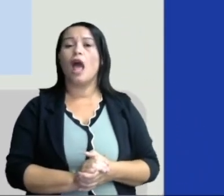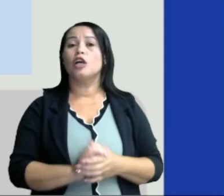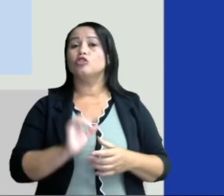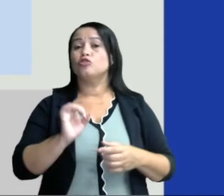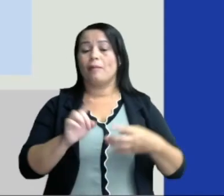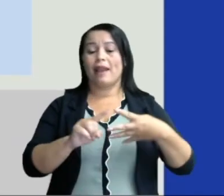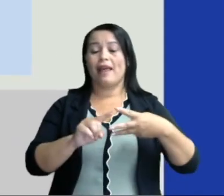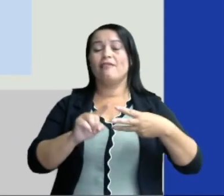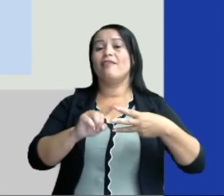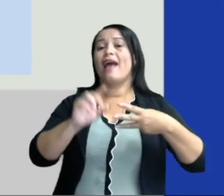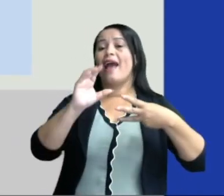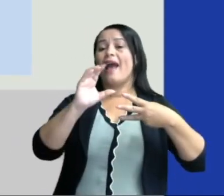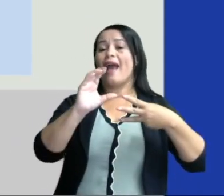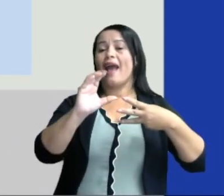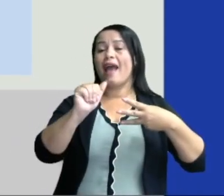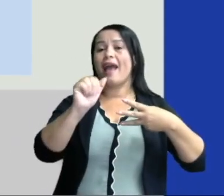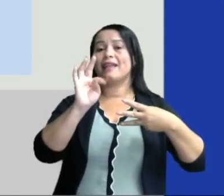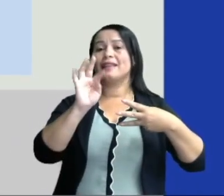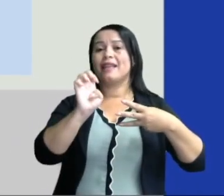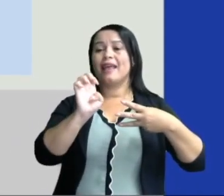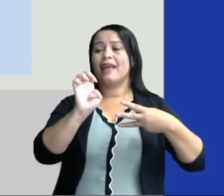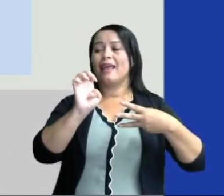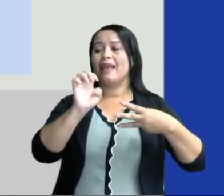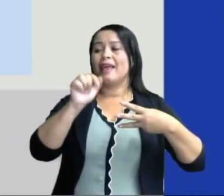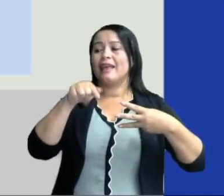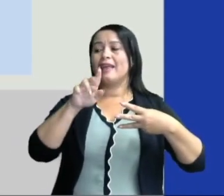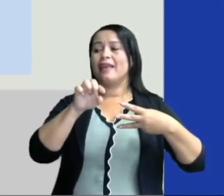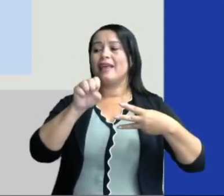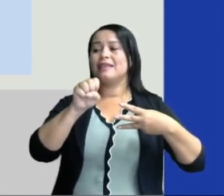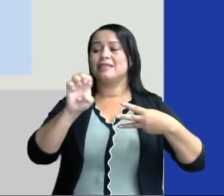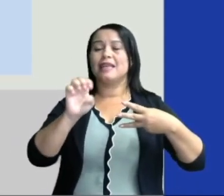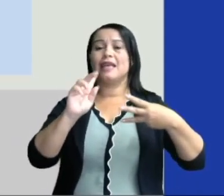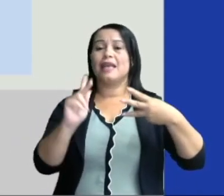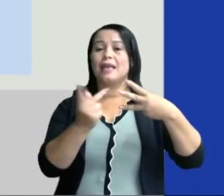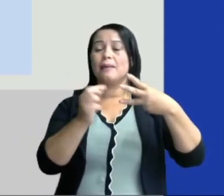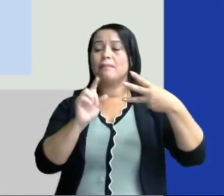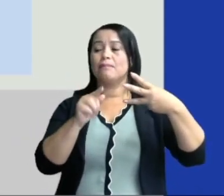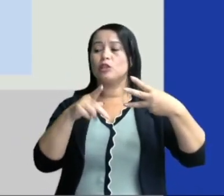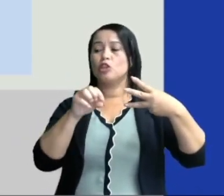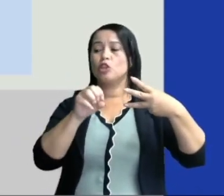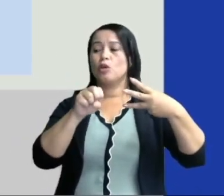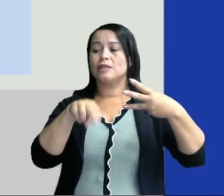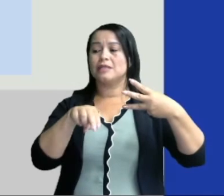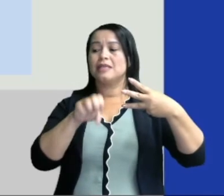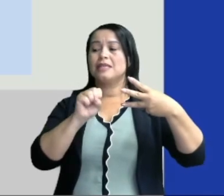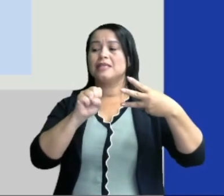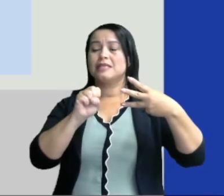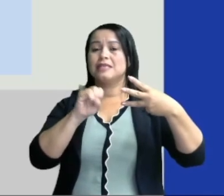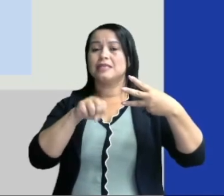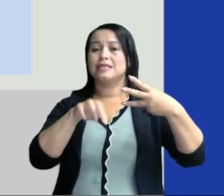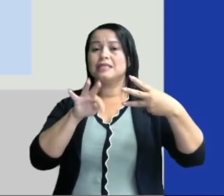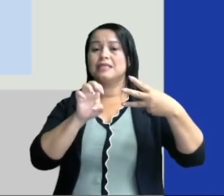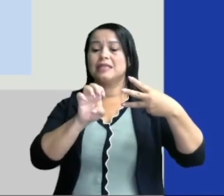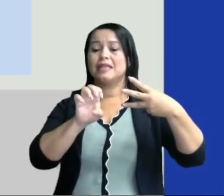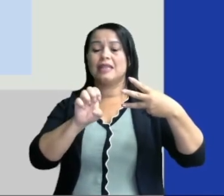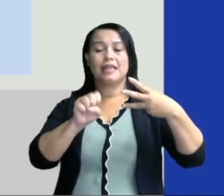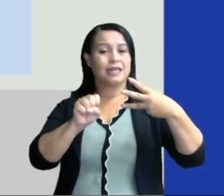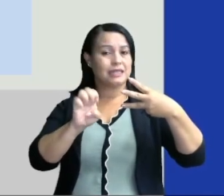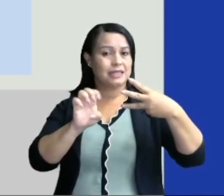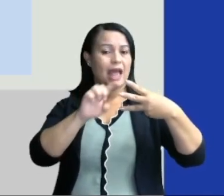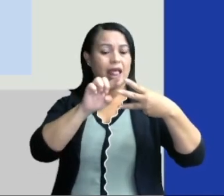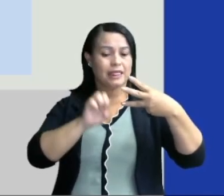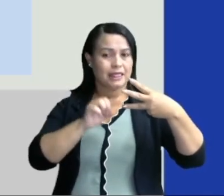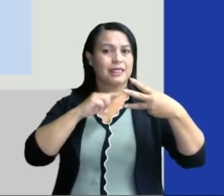apenas a palavra catequese, hipnose e síntese, elas têm a letra S,